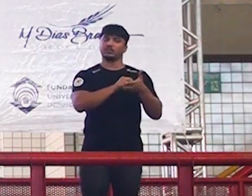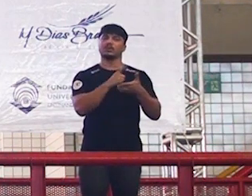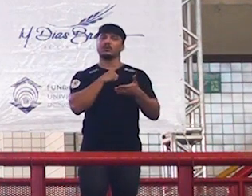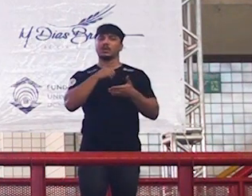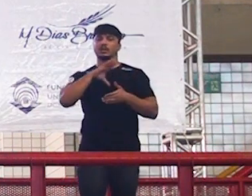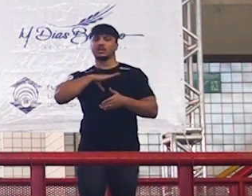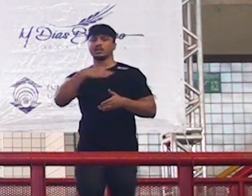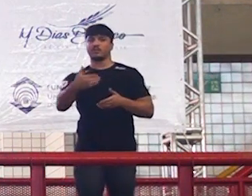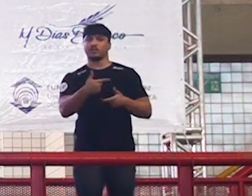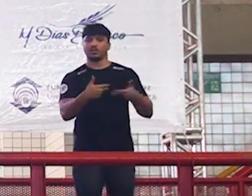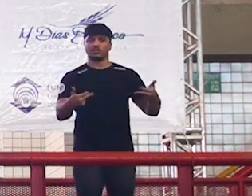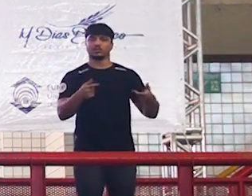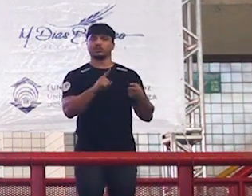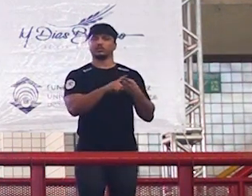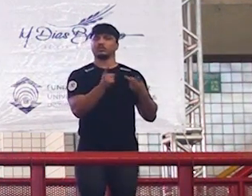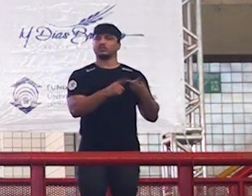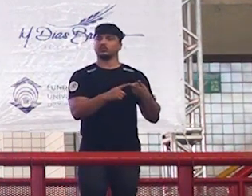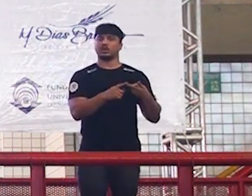desafios,